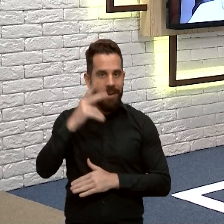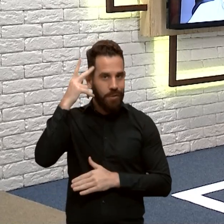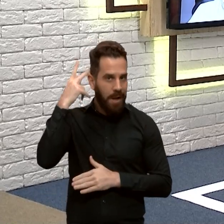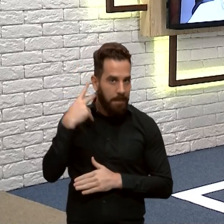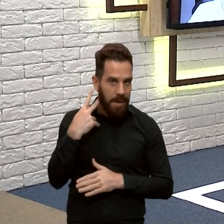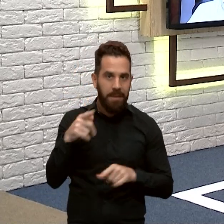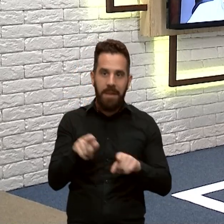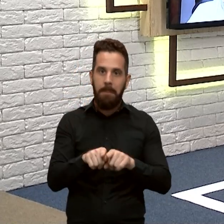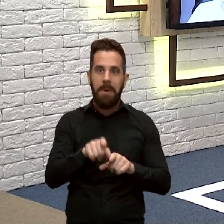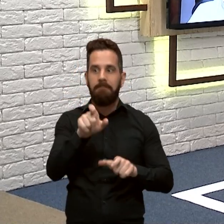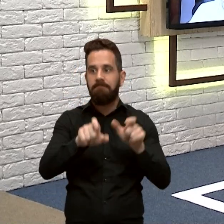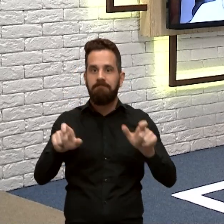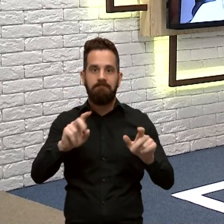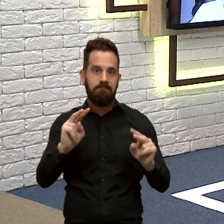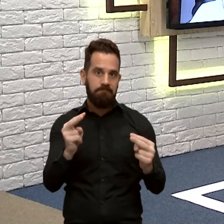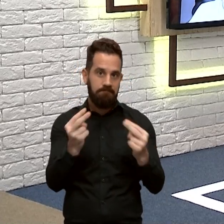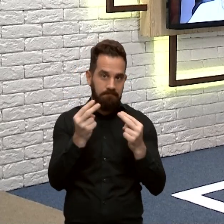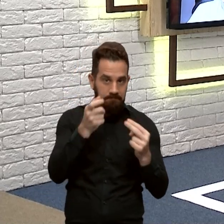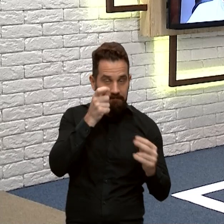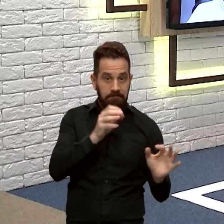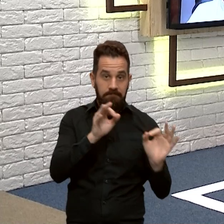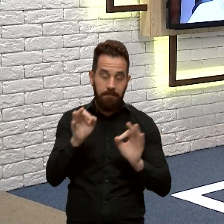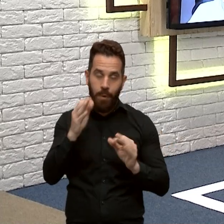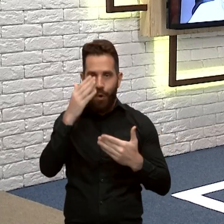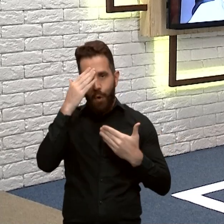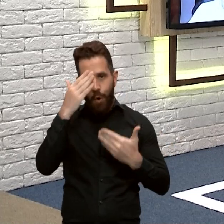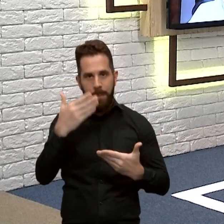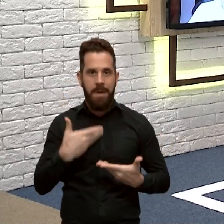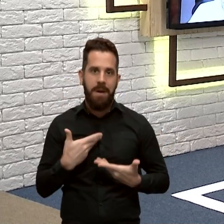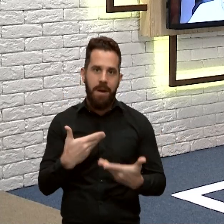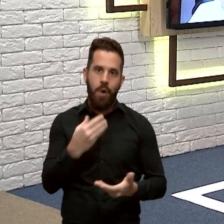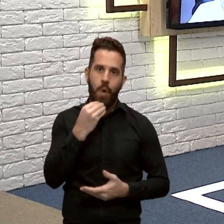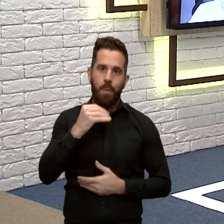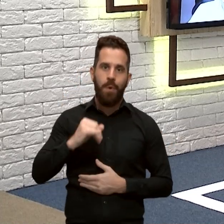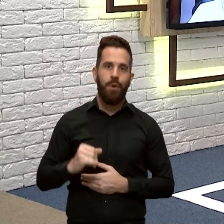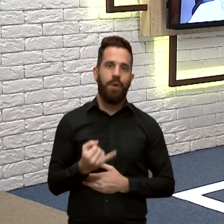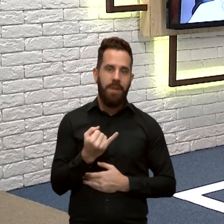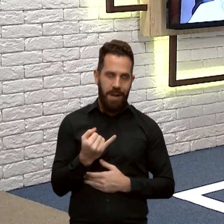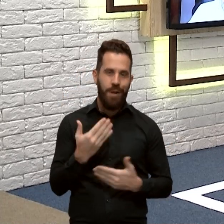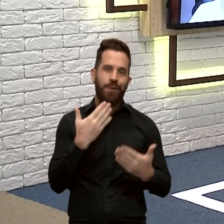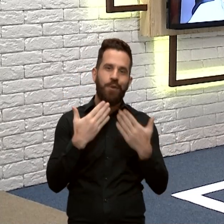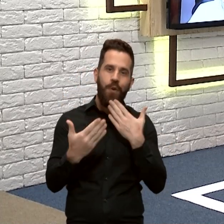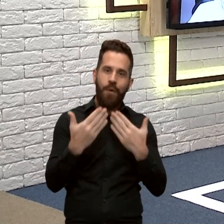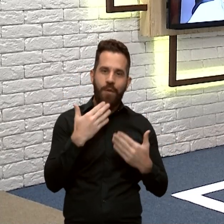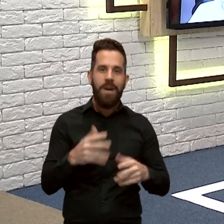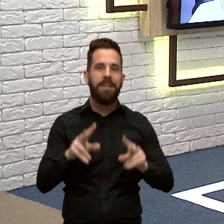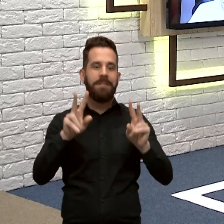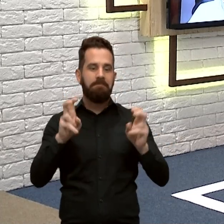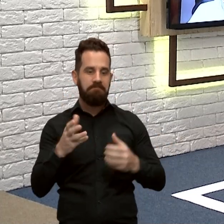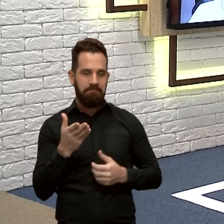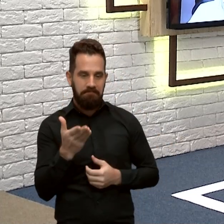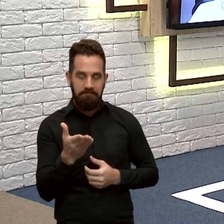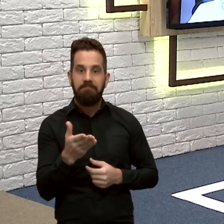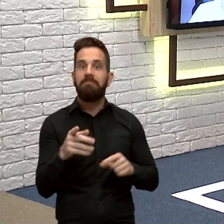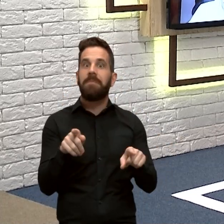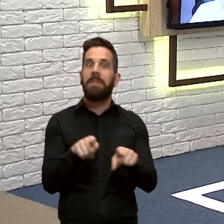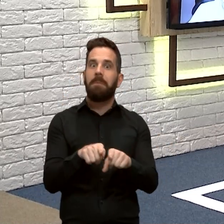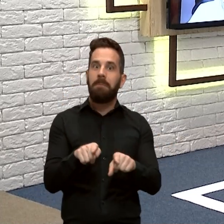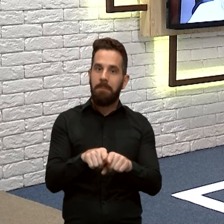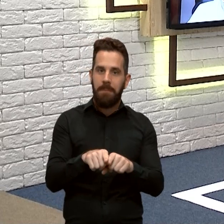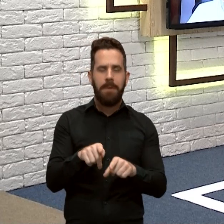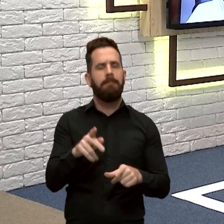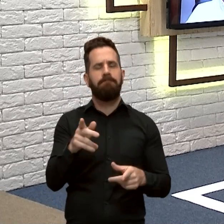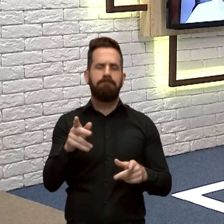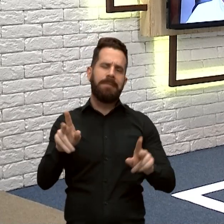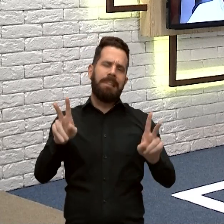também, e obrigado aí pela oportunidade dessa conversa sempre com a Economia Solidária, que é algo fantástico,